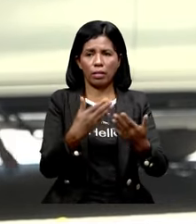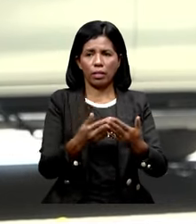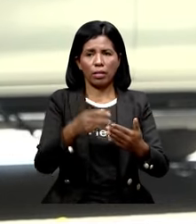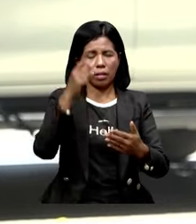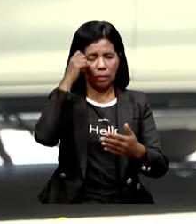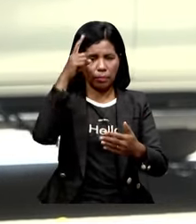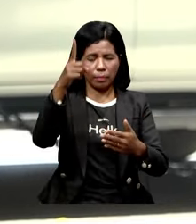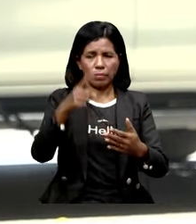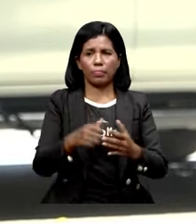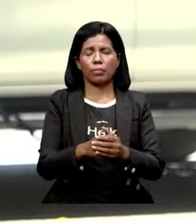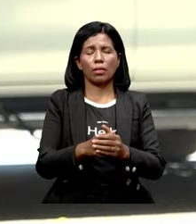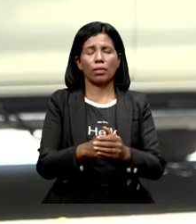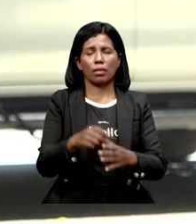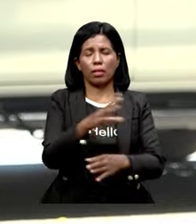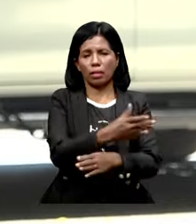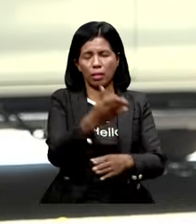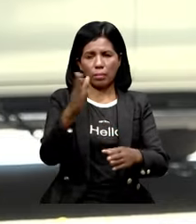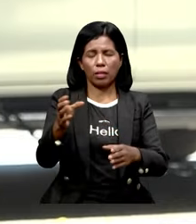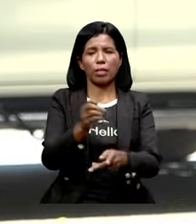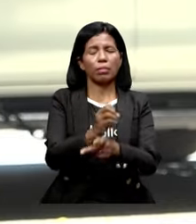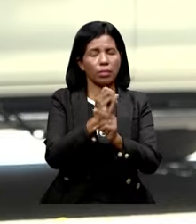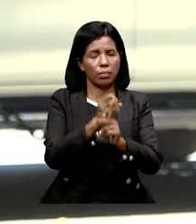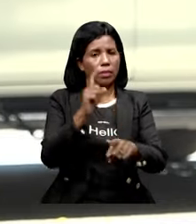cooperativa. Mas, também tudo ali,